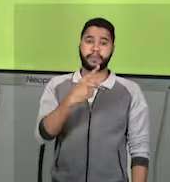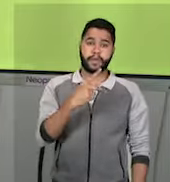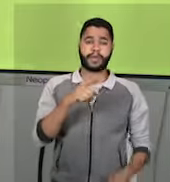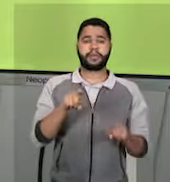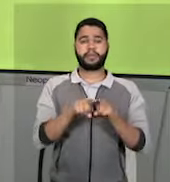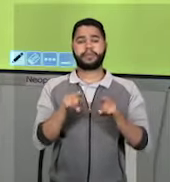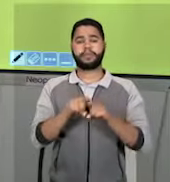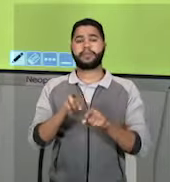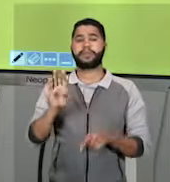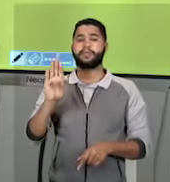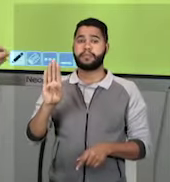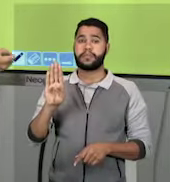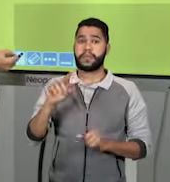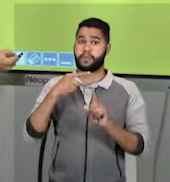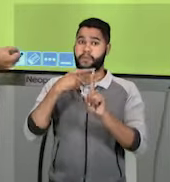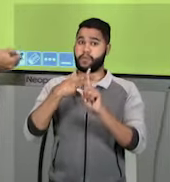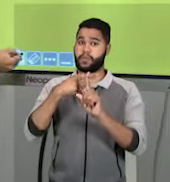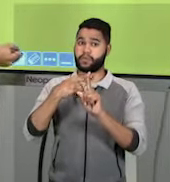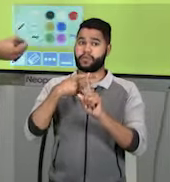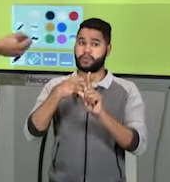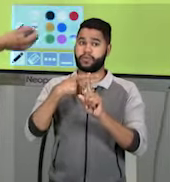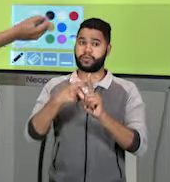ser positivos.